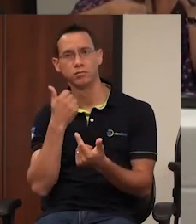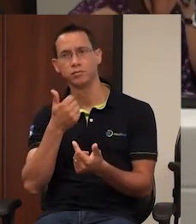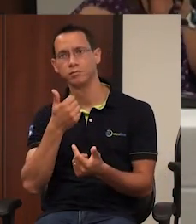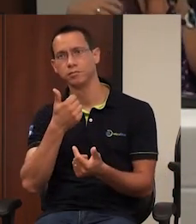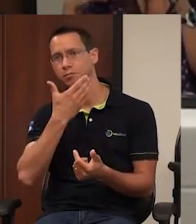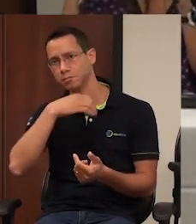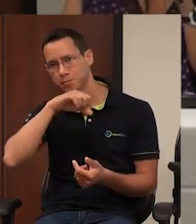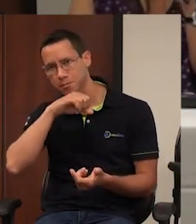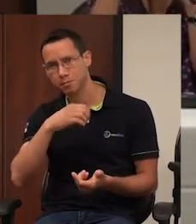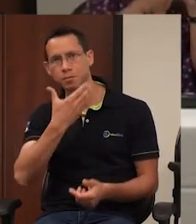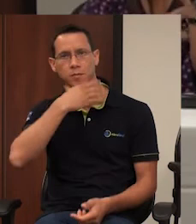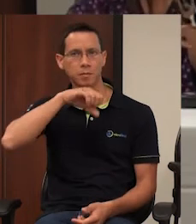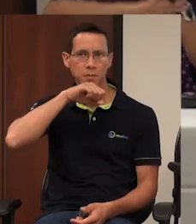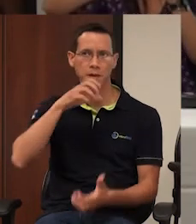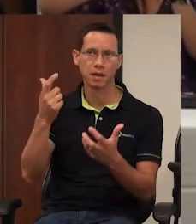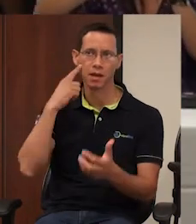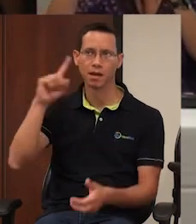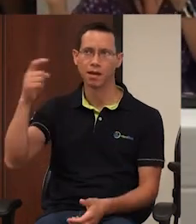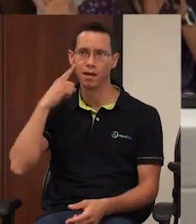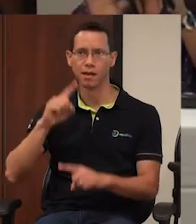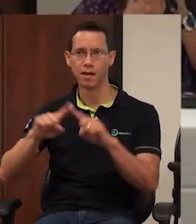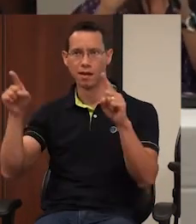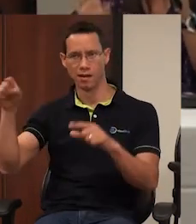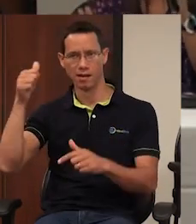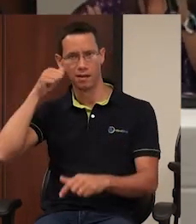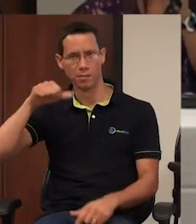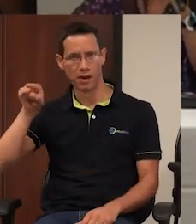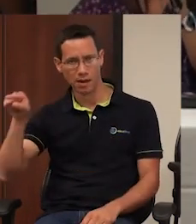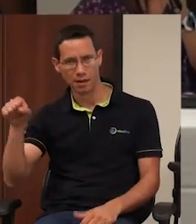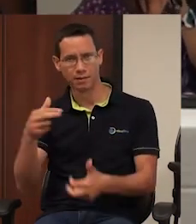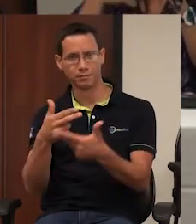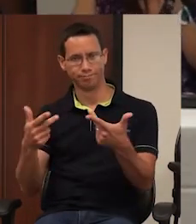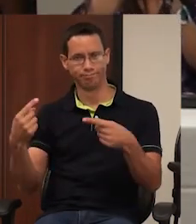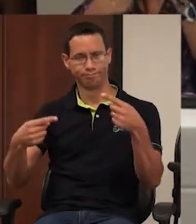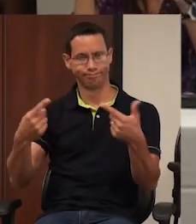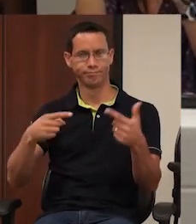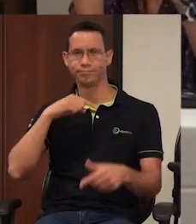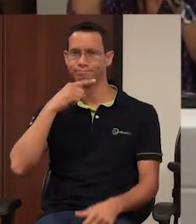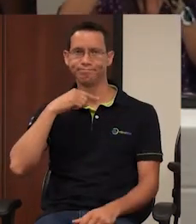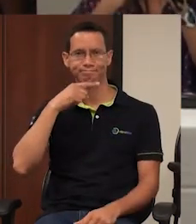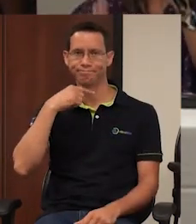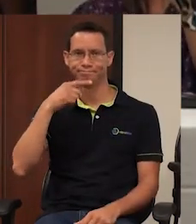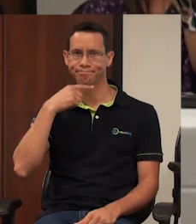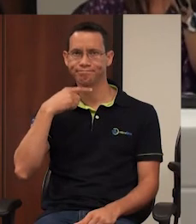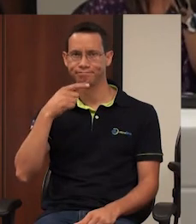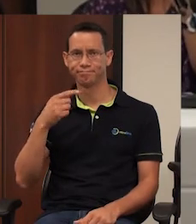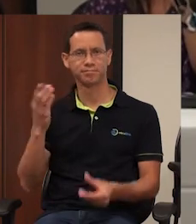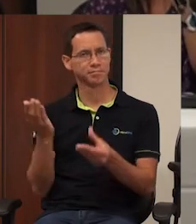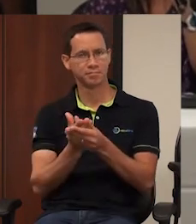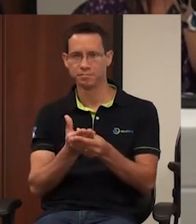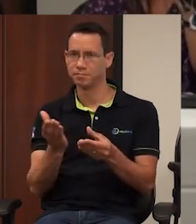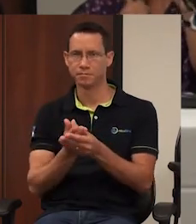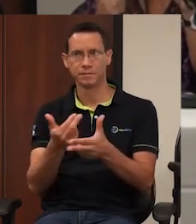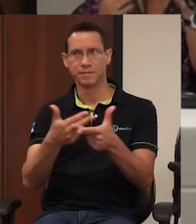dinheiro da ex-mulher, enfim. Daí para frente, nem adianta porque vai chover ação no